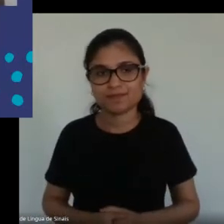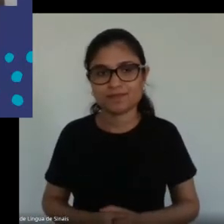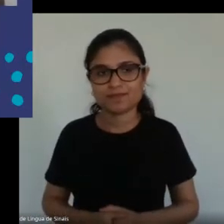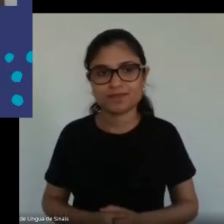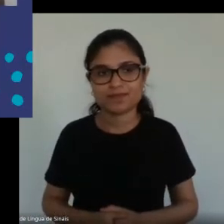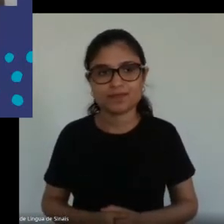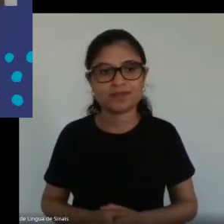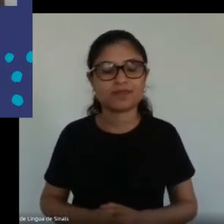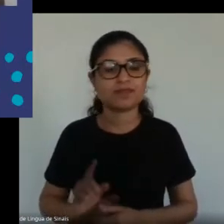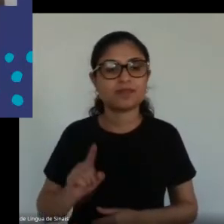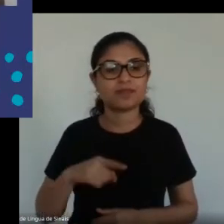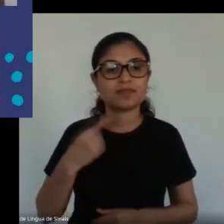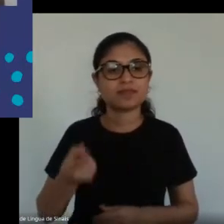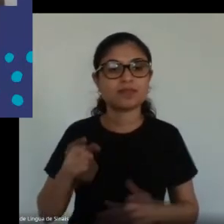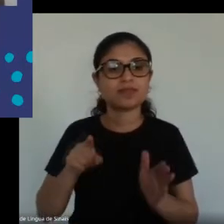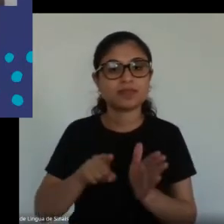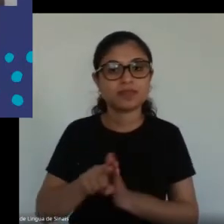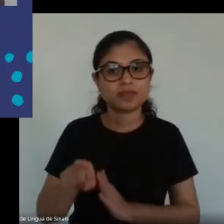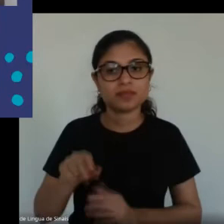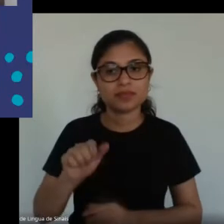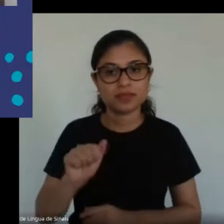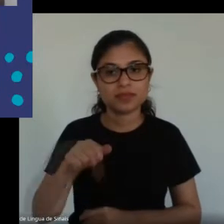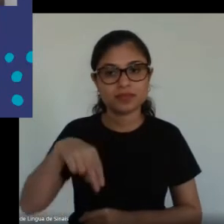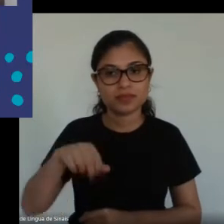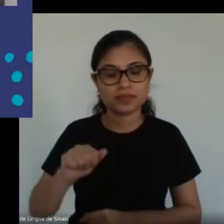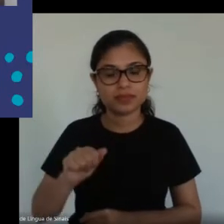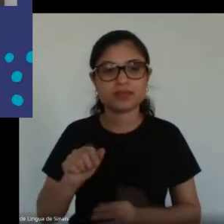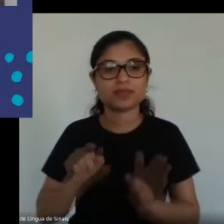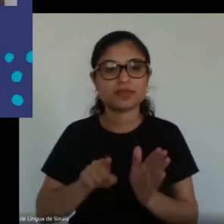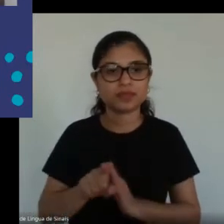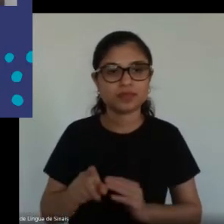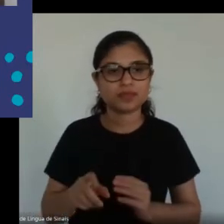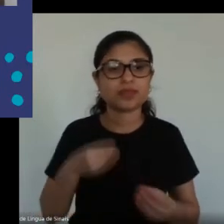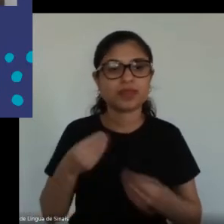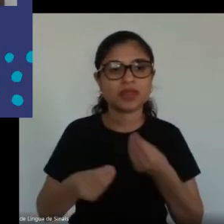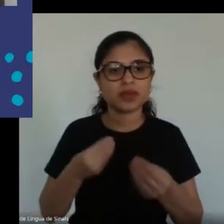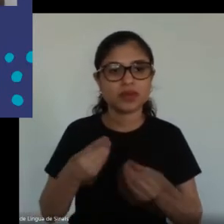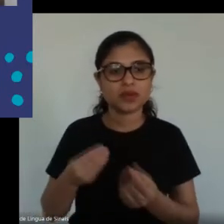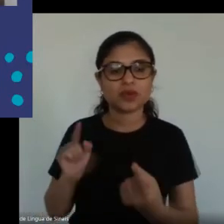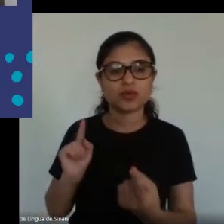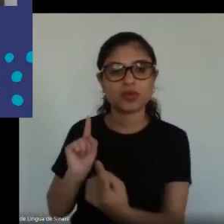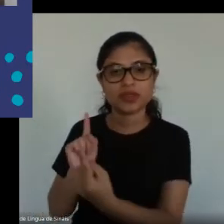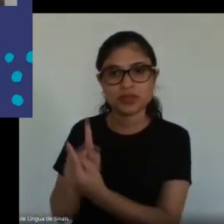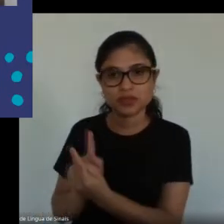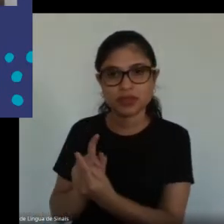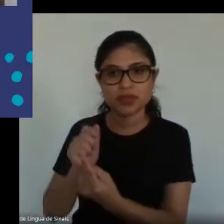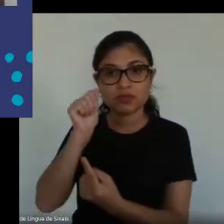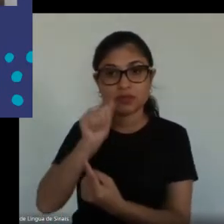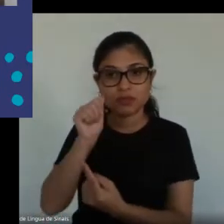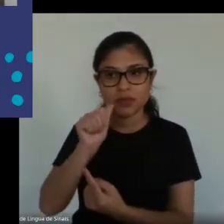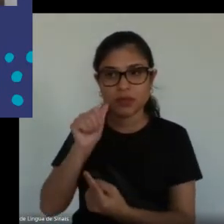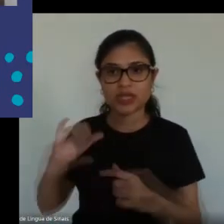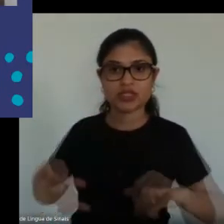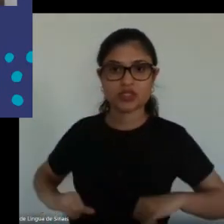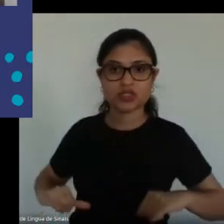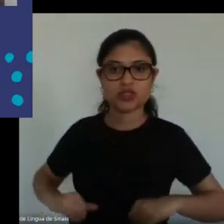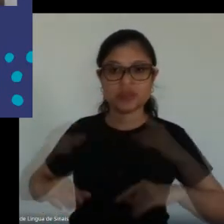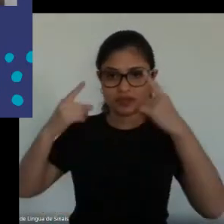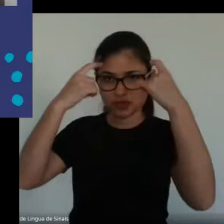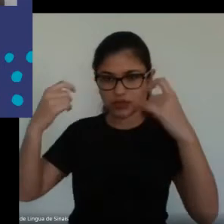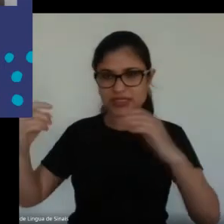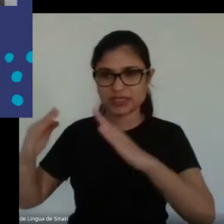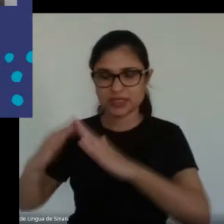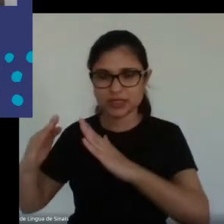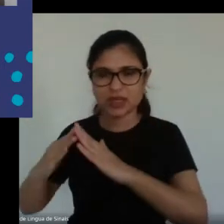A próxima pergunta é da Ana. Ela perguntou assim: como realizar um atendimento com uma mulher que sofre violência